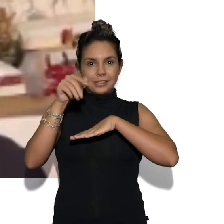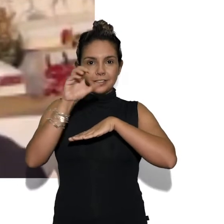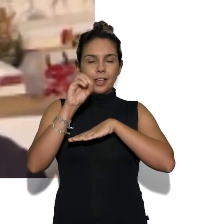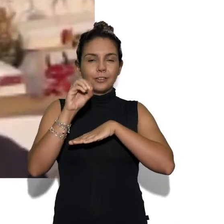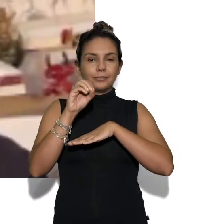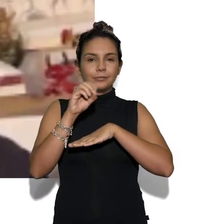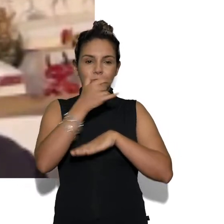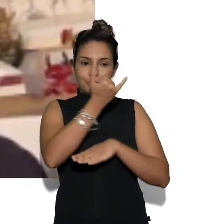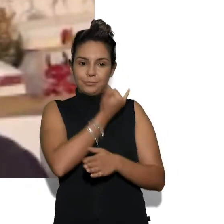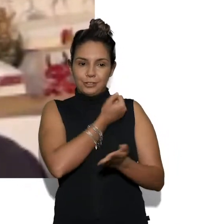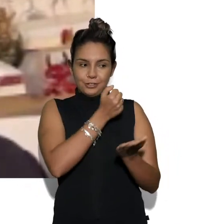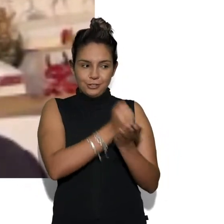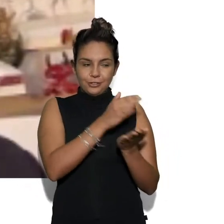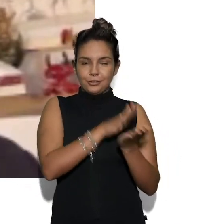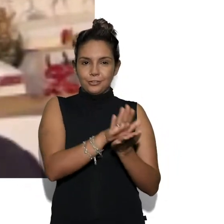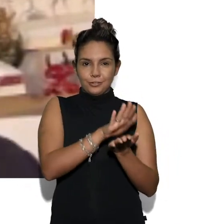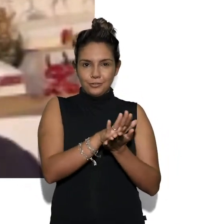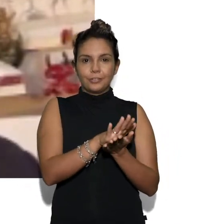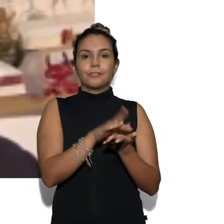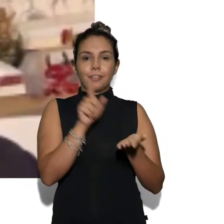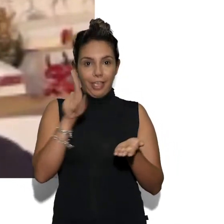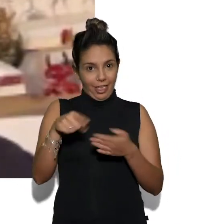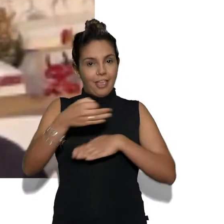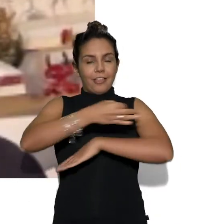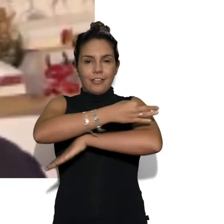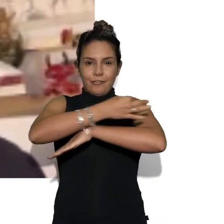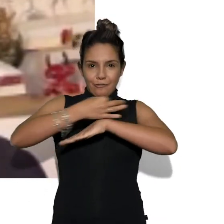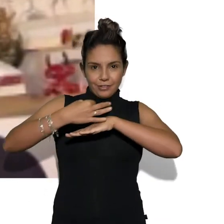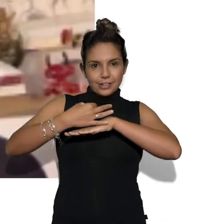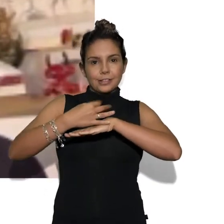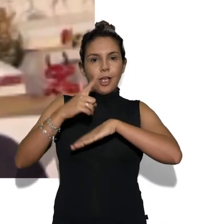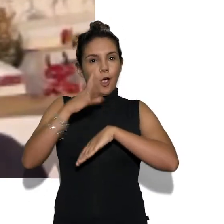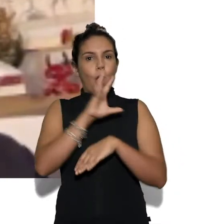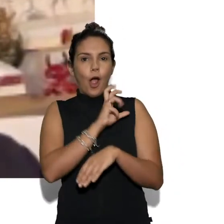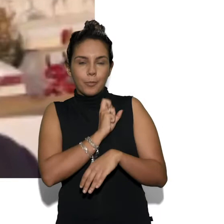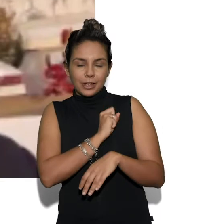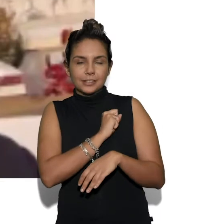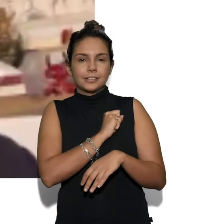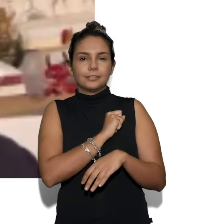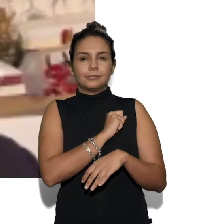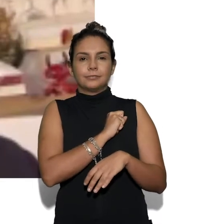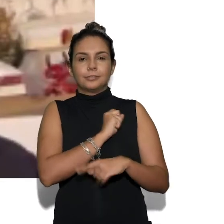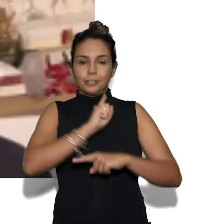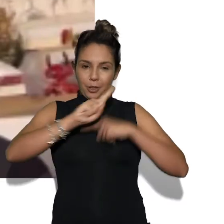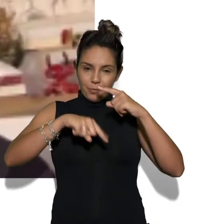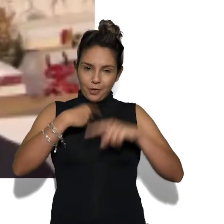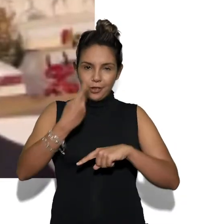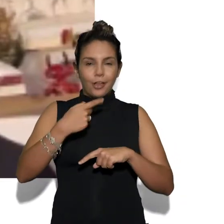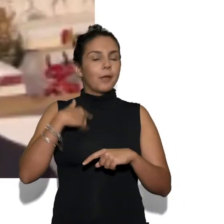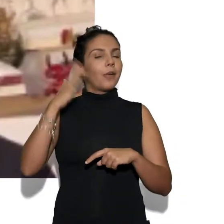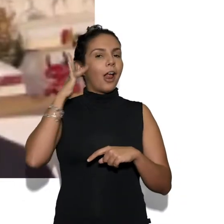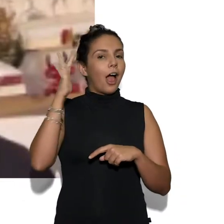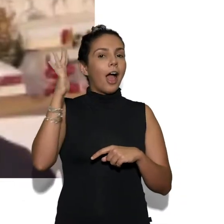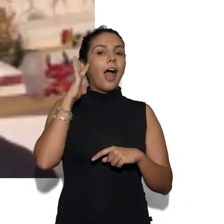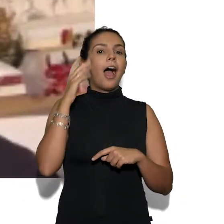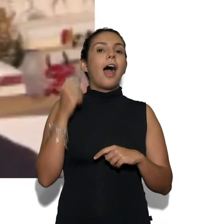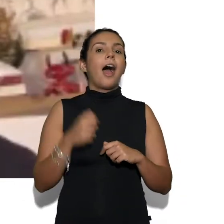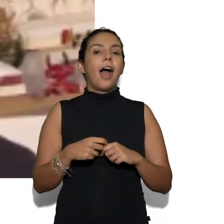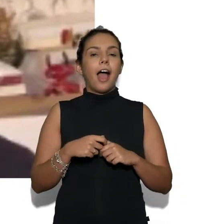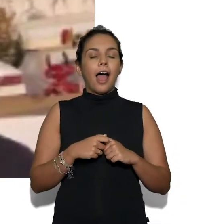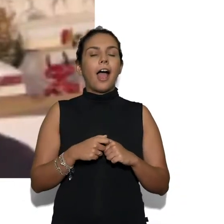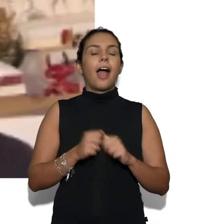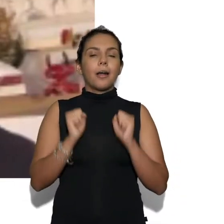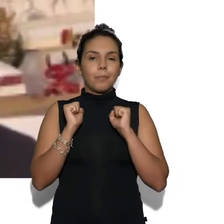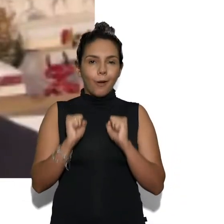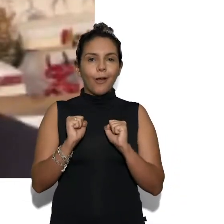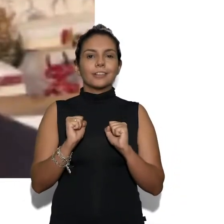Rosário Pedreira me dizer isso é ficção, isso é um romance, só depois é que eu pensei, talvez eu possa,